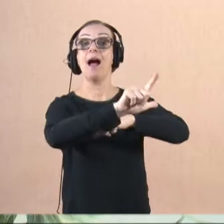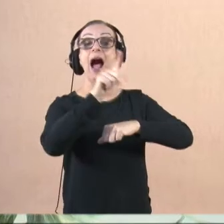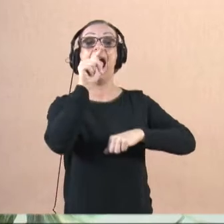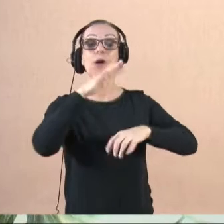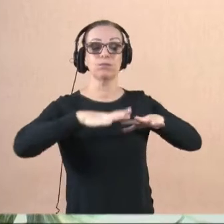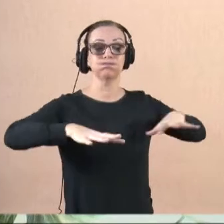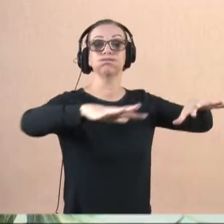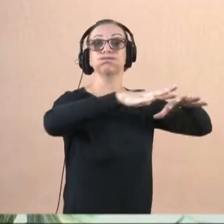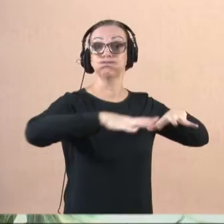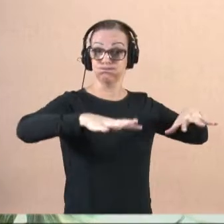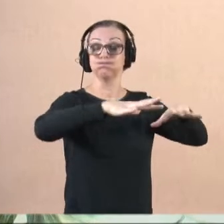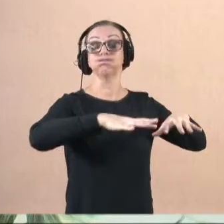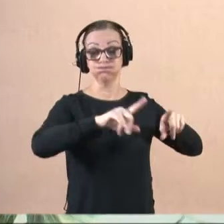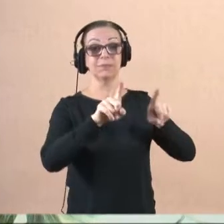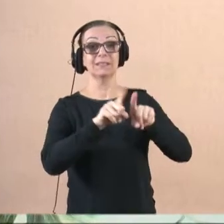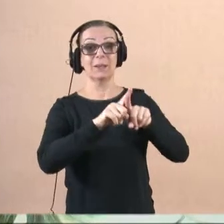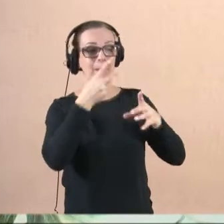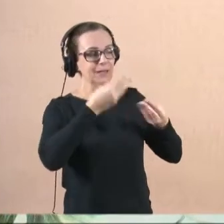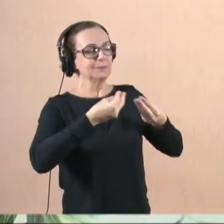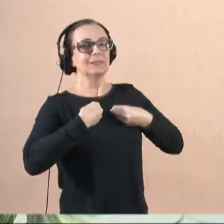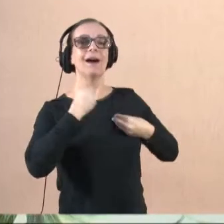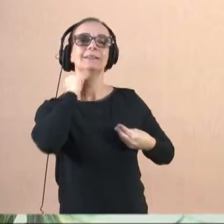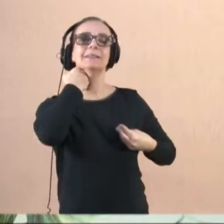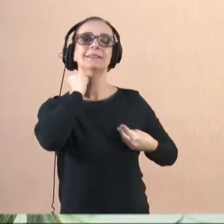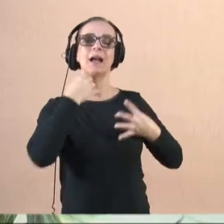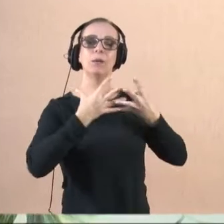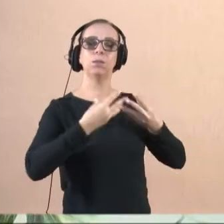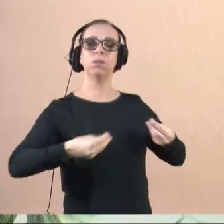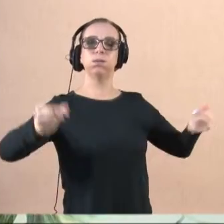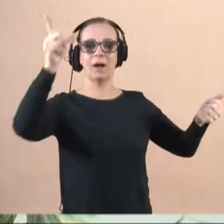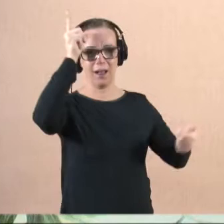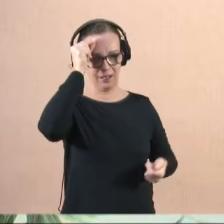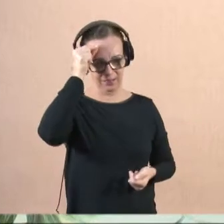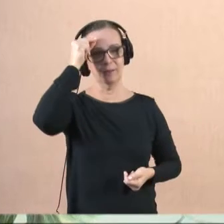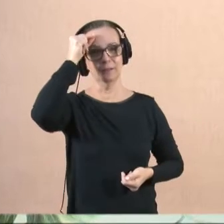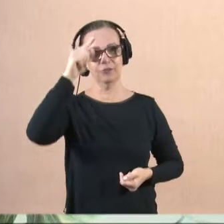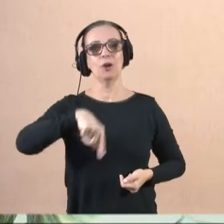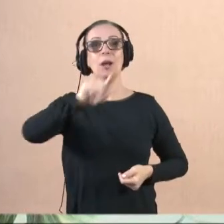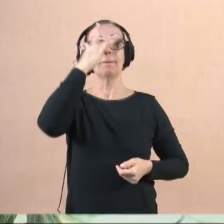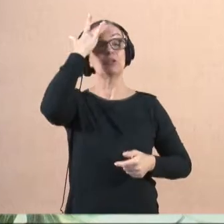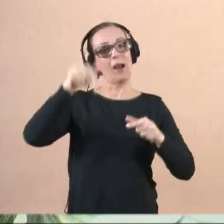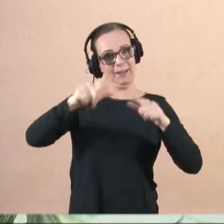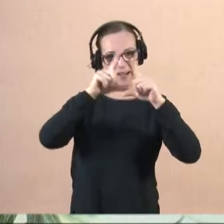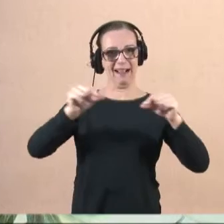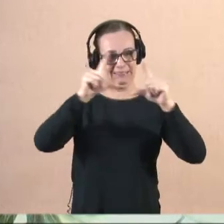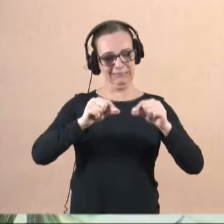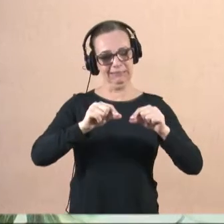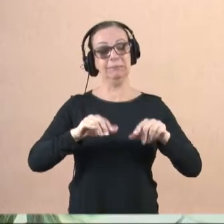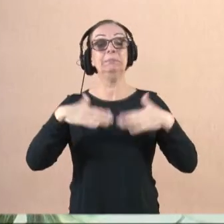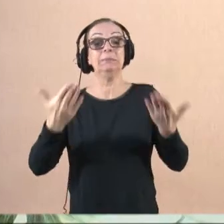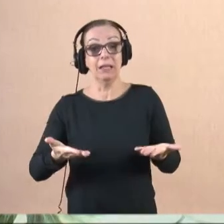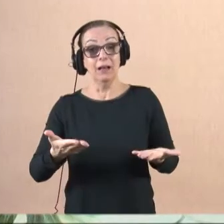aliás aliviar o estresse para os morador essa que em brasília especialmente a